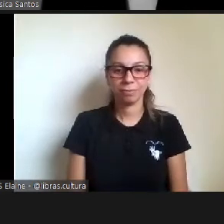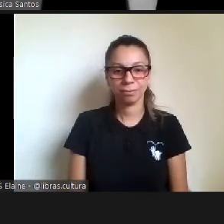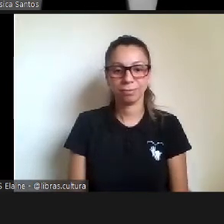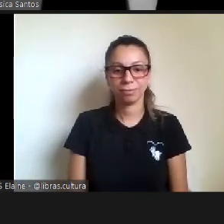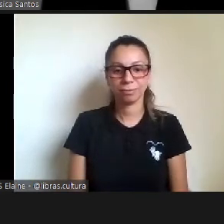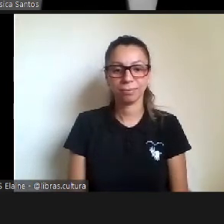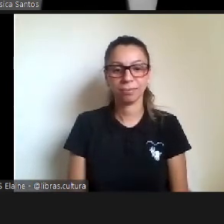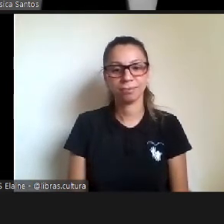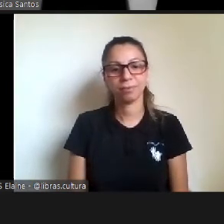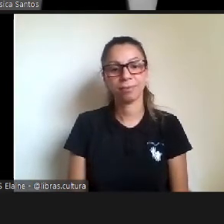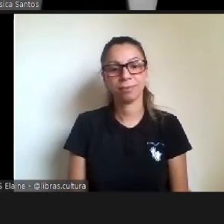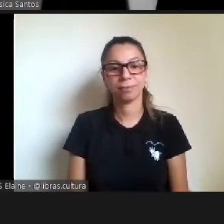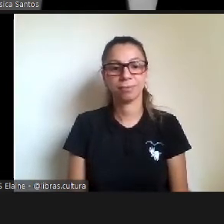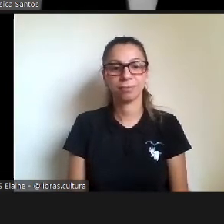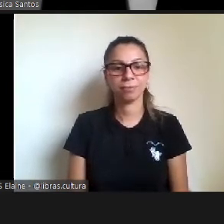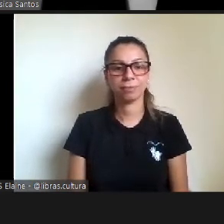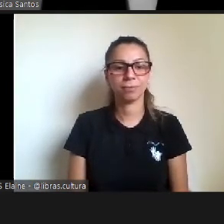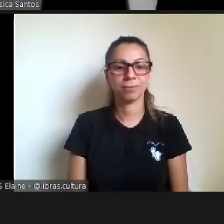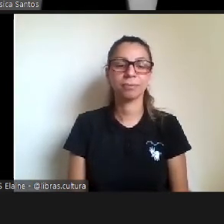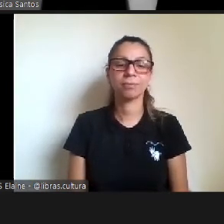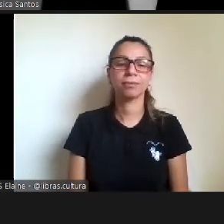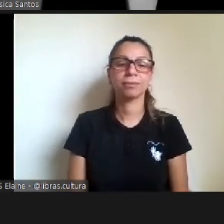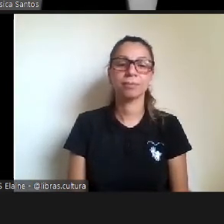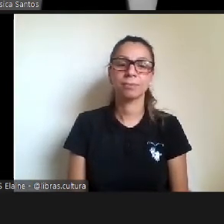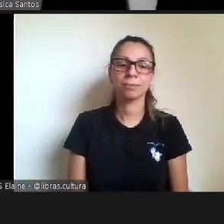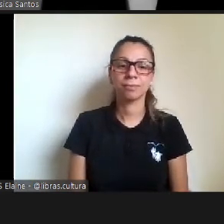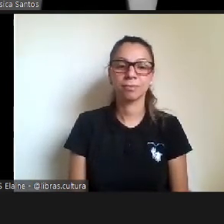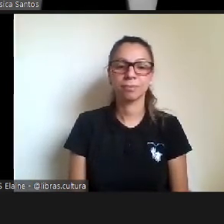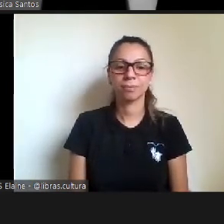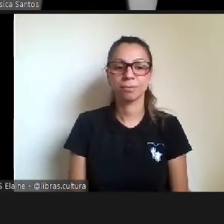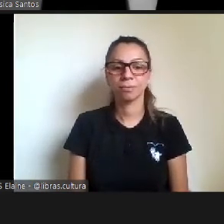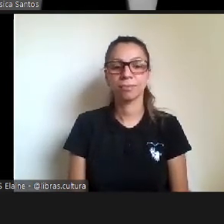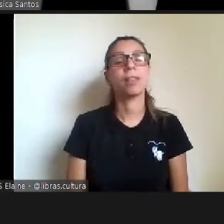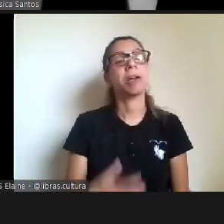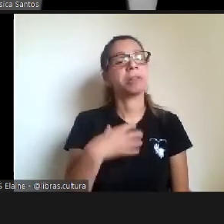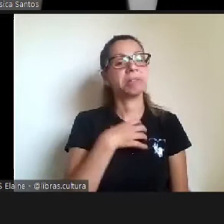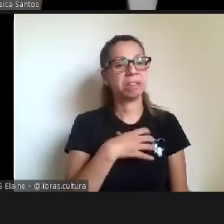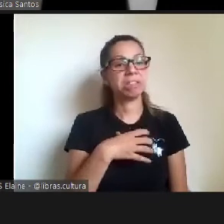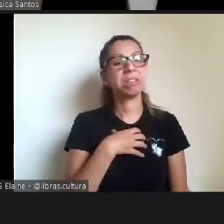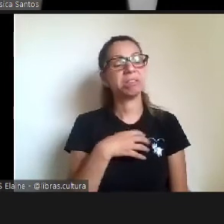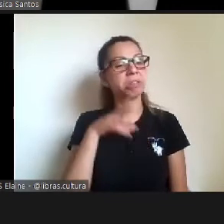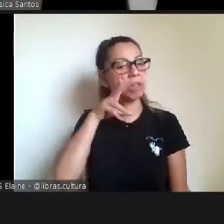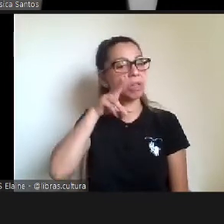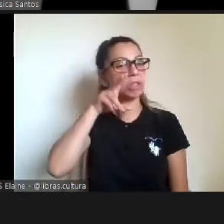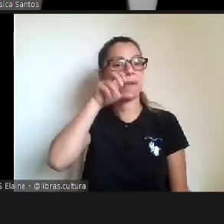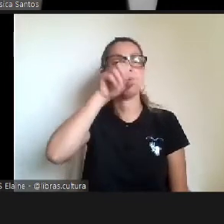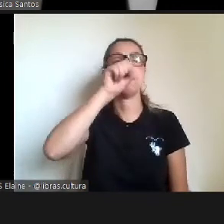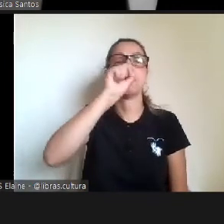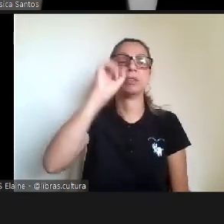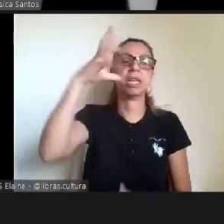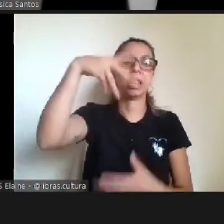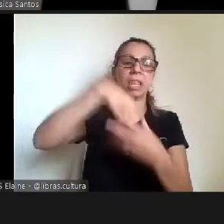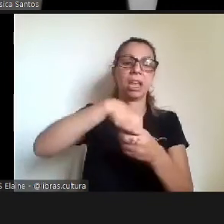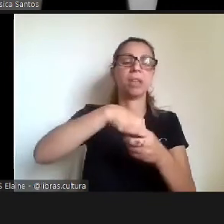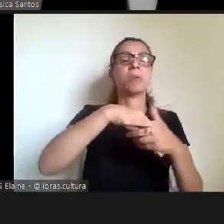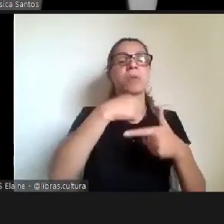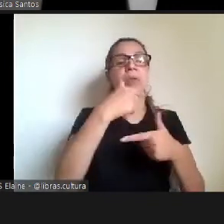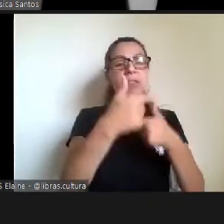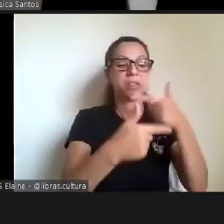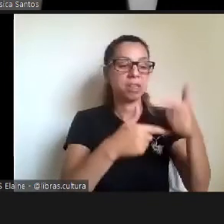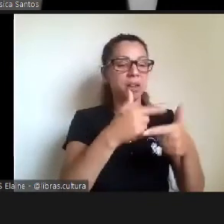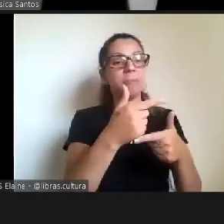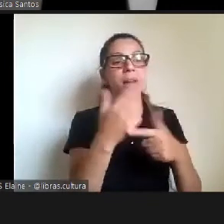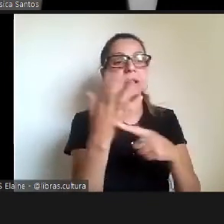Mas eu tenho sentido essas potências nesses trabalhos todos que eu tenho visto na mostra, sabe? Que